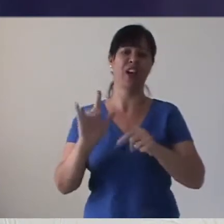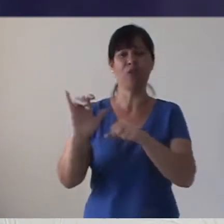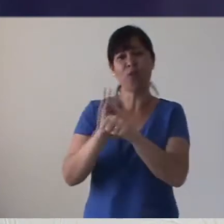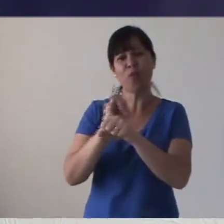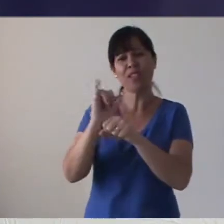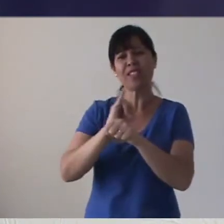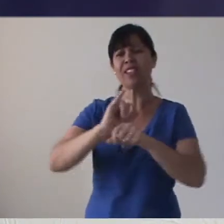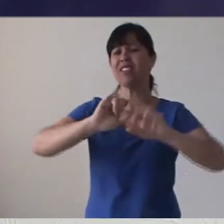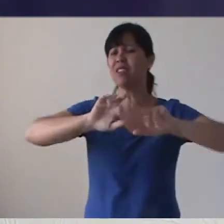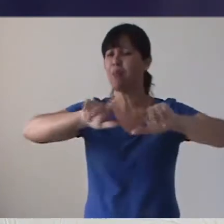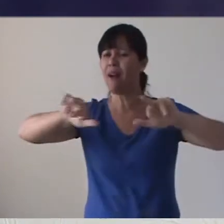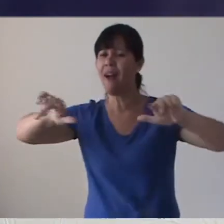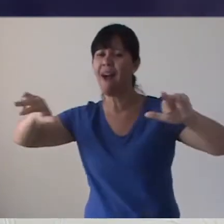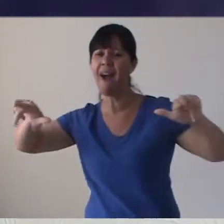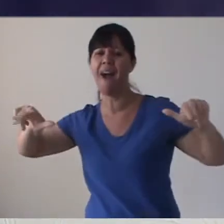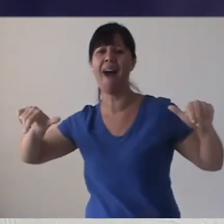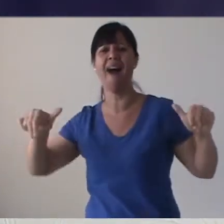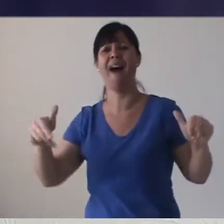Kahoot,